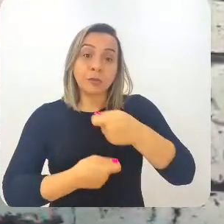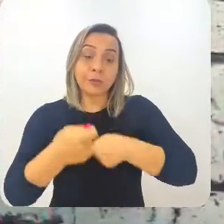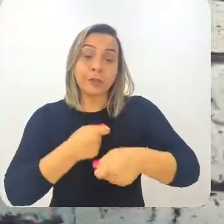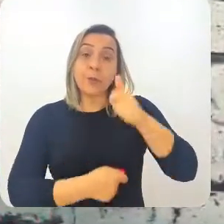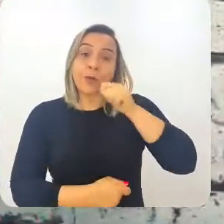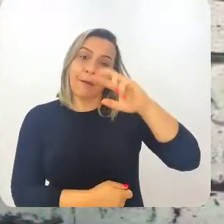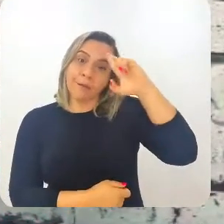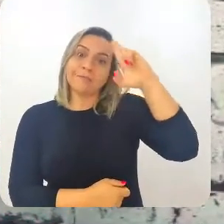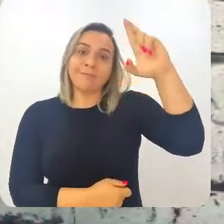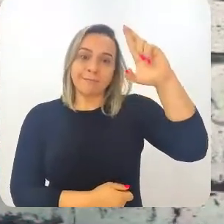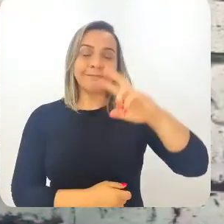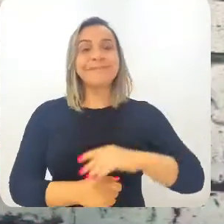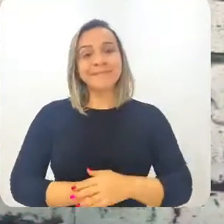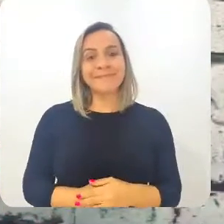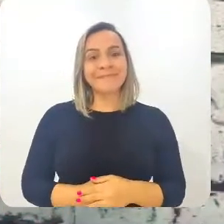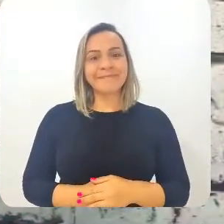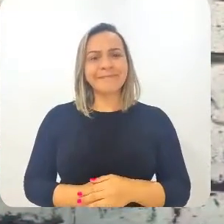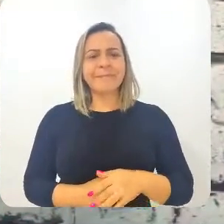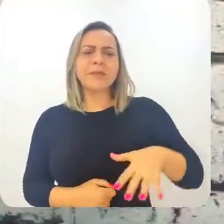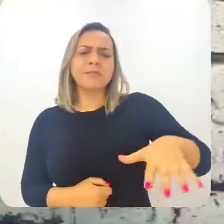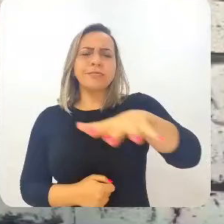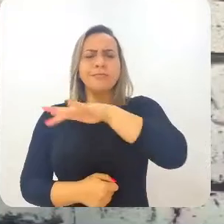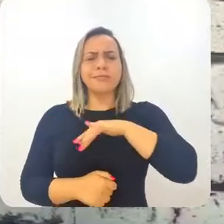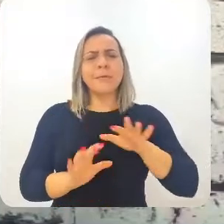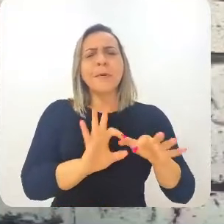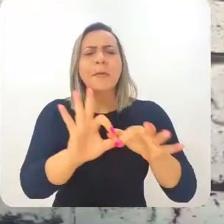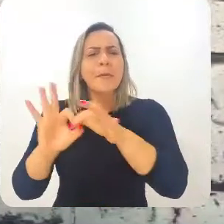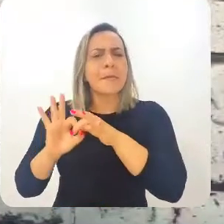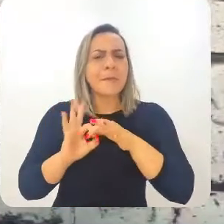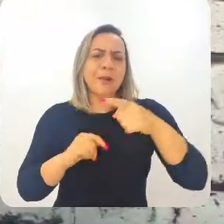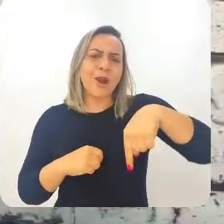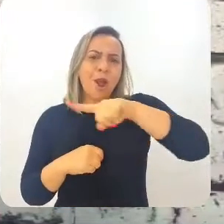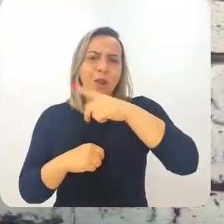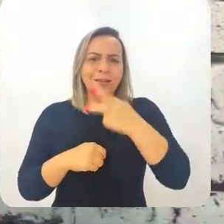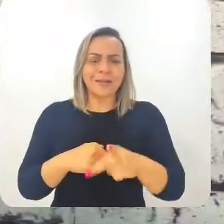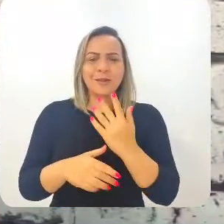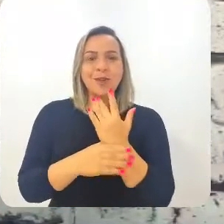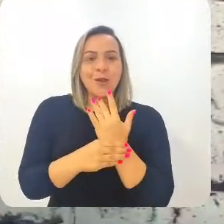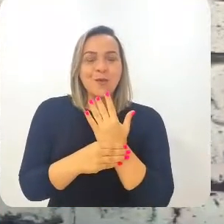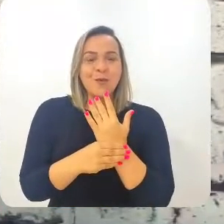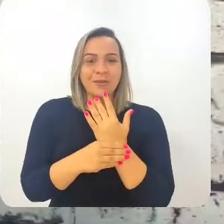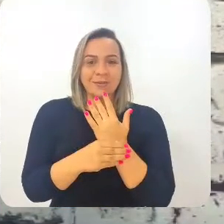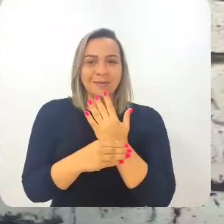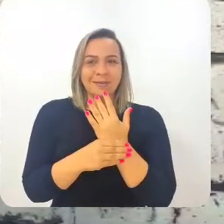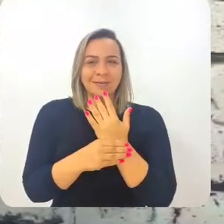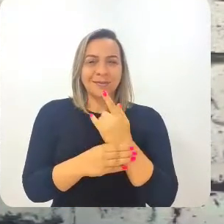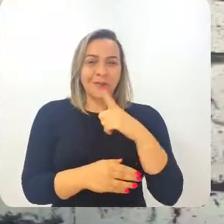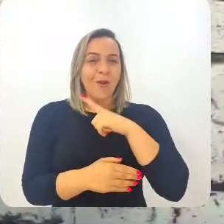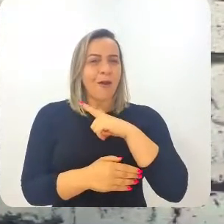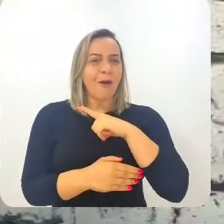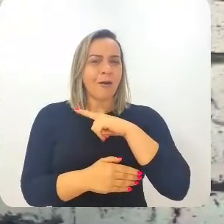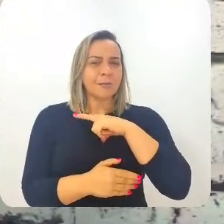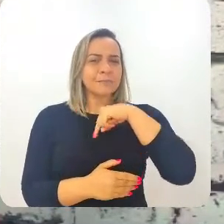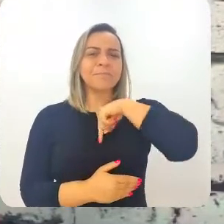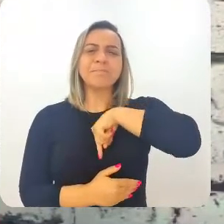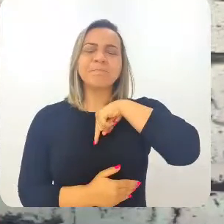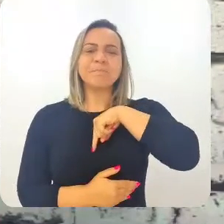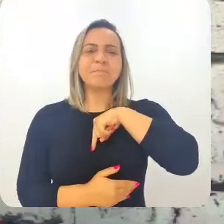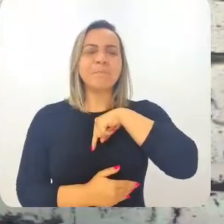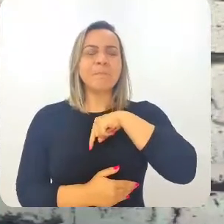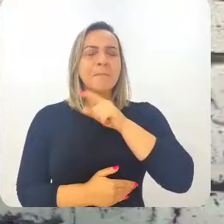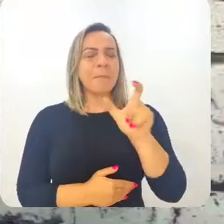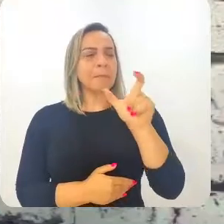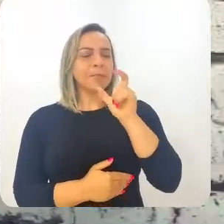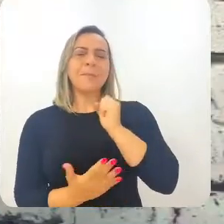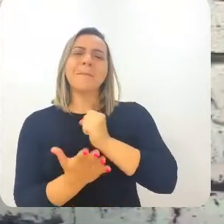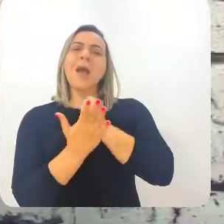das suas unidades. E dentro desse caldeirão que nos misturam, nós carregamos a força das palavras da